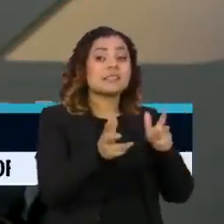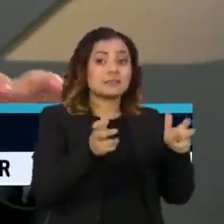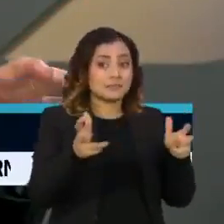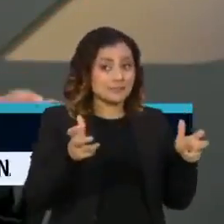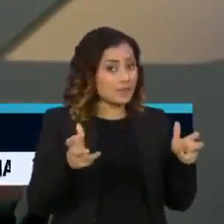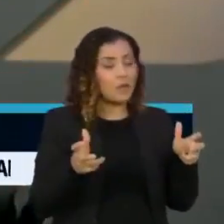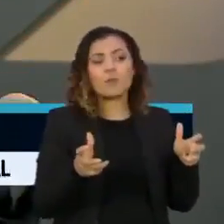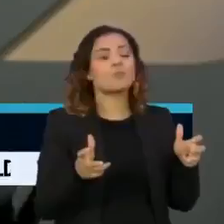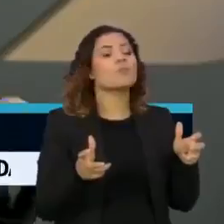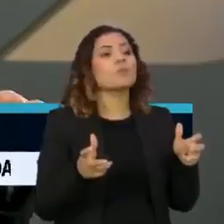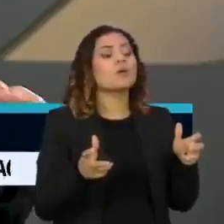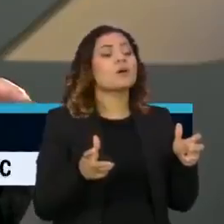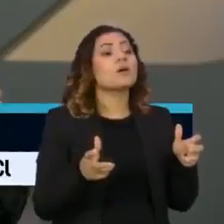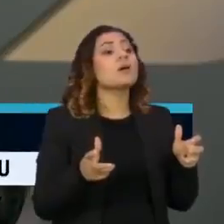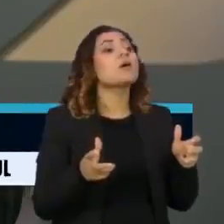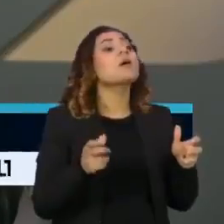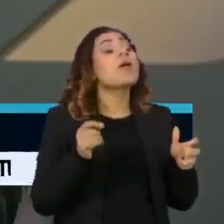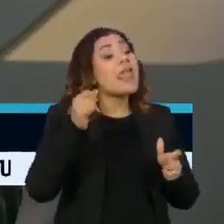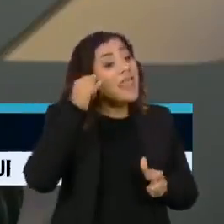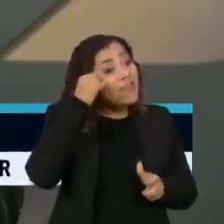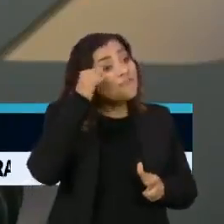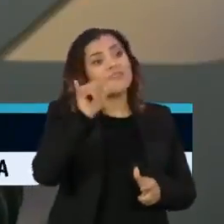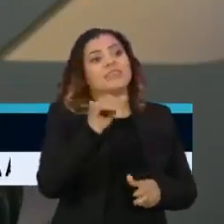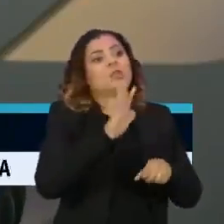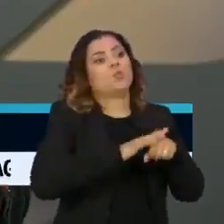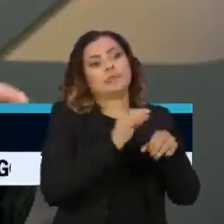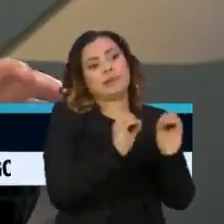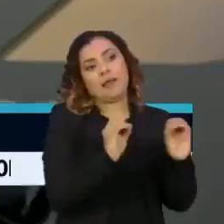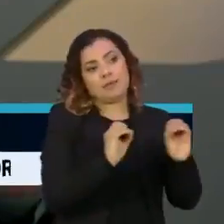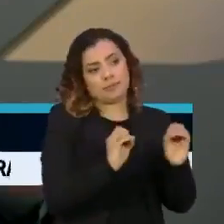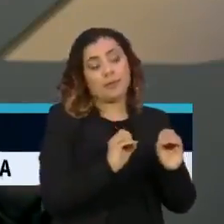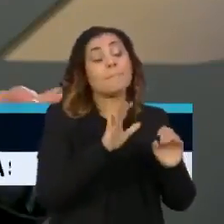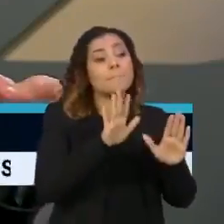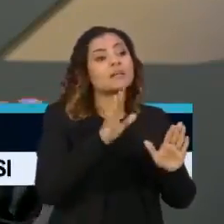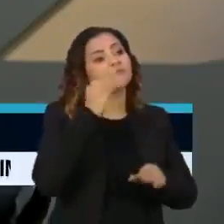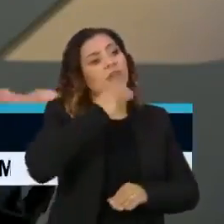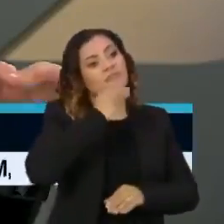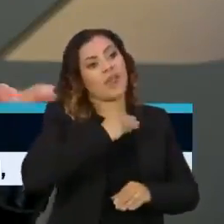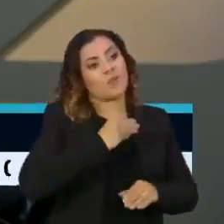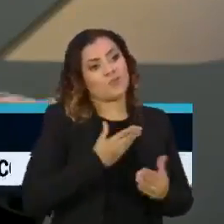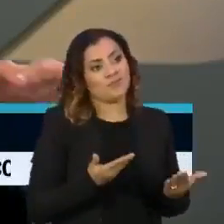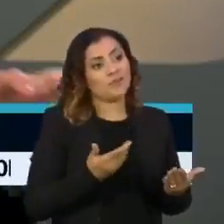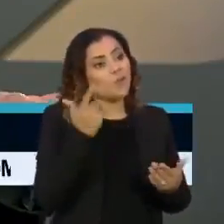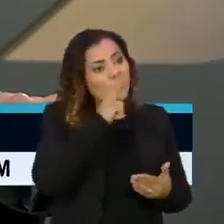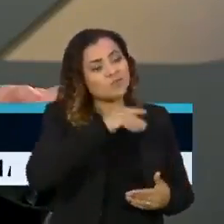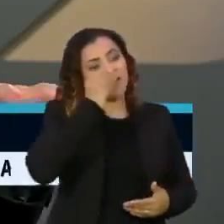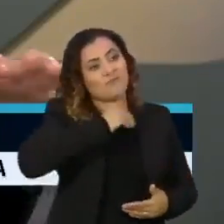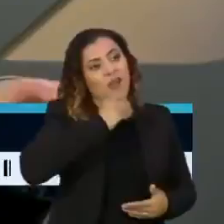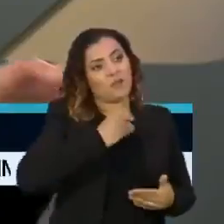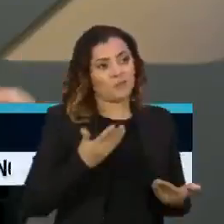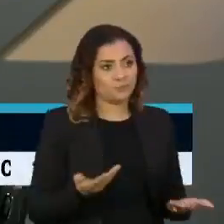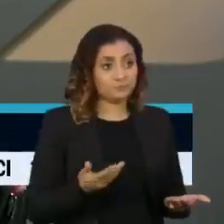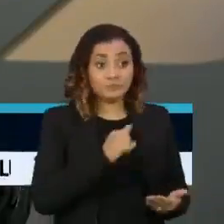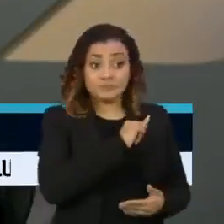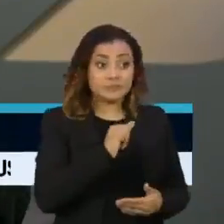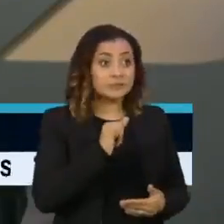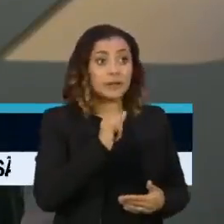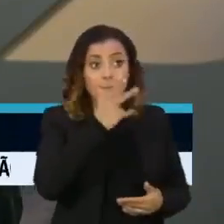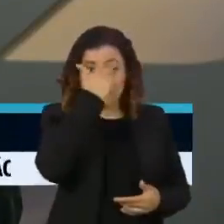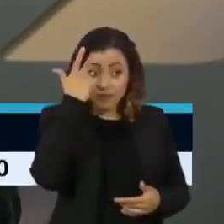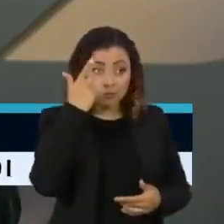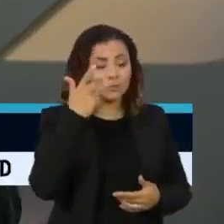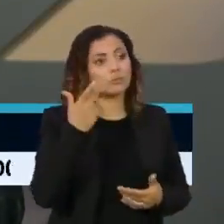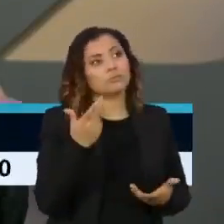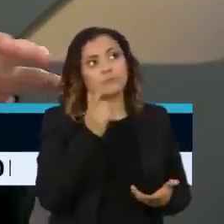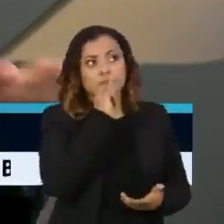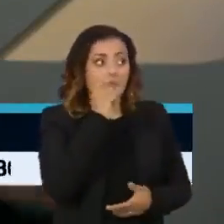não consegue evitar a doença quem porém ela consegue que é Tarde doença quem pegue a